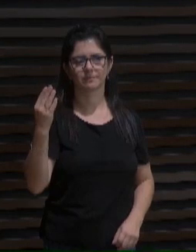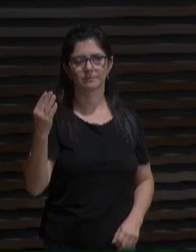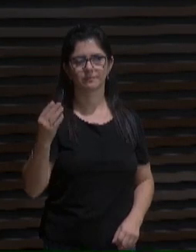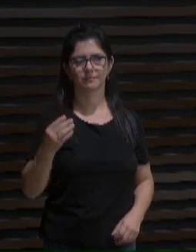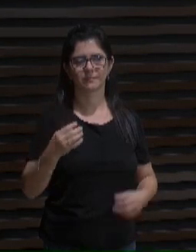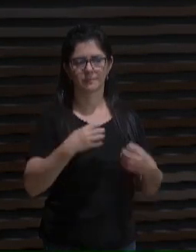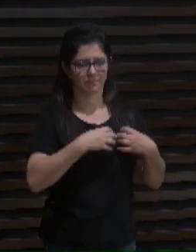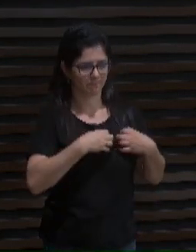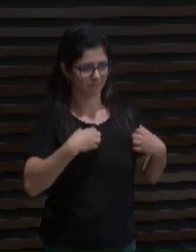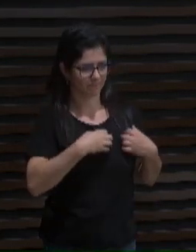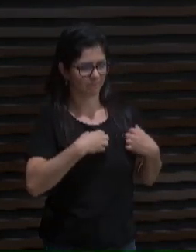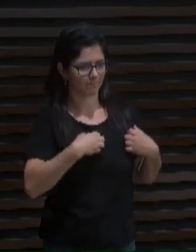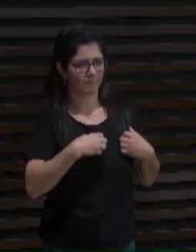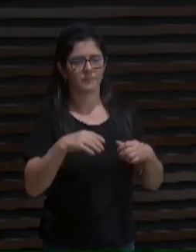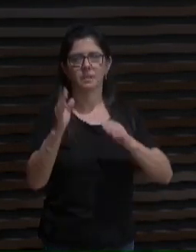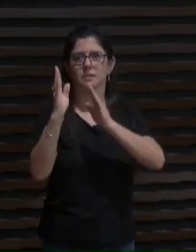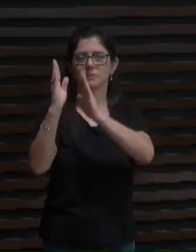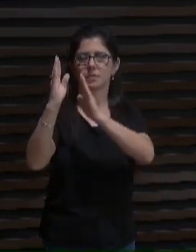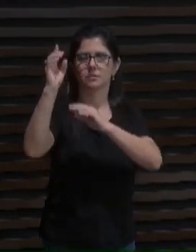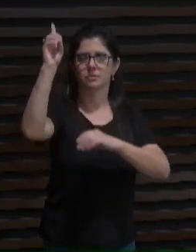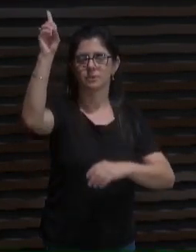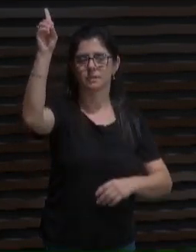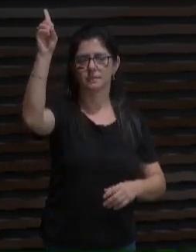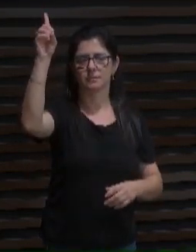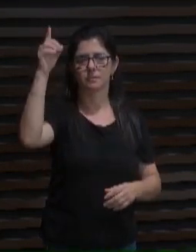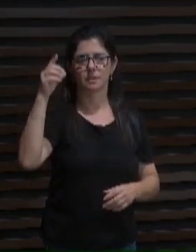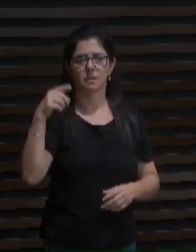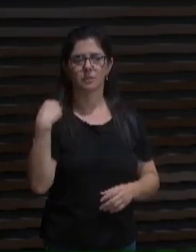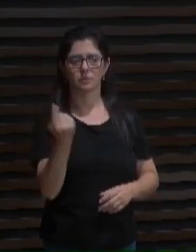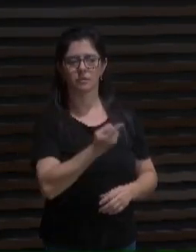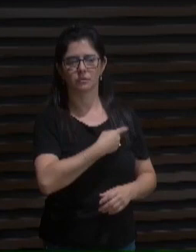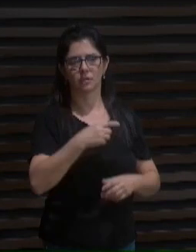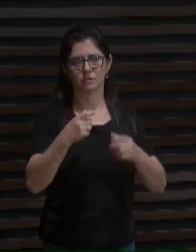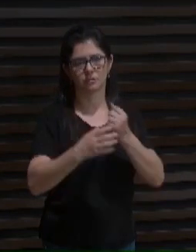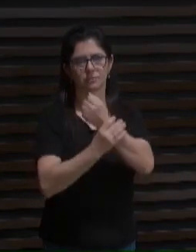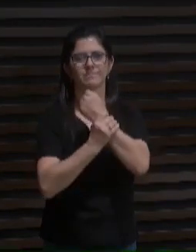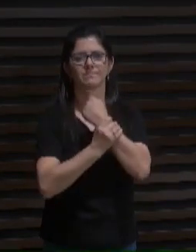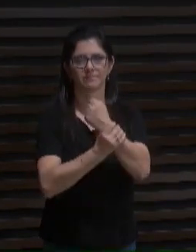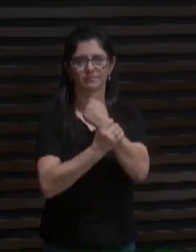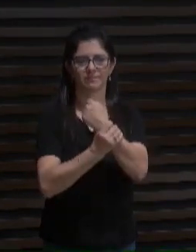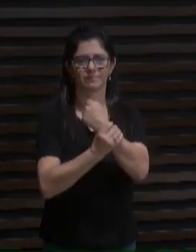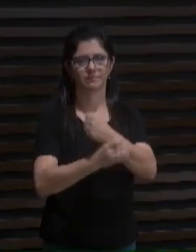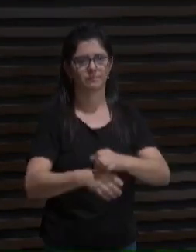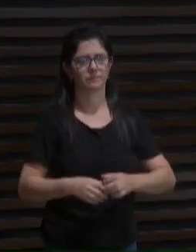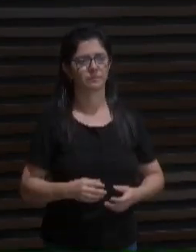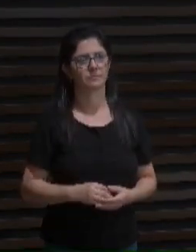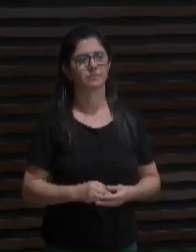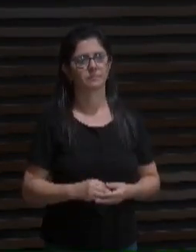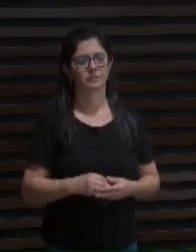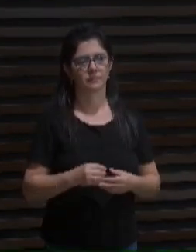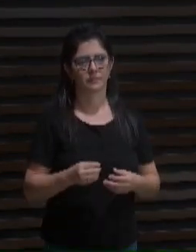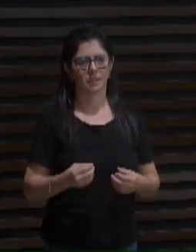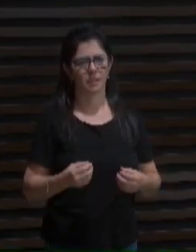derramai perante ele o vosso coração. Deus é o nosso refúgio. É para derramar diante